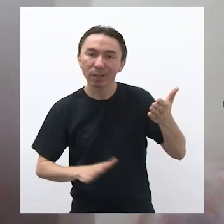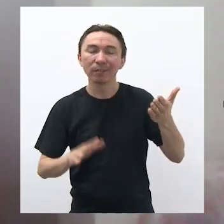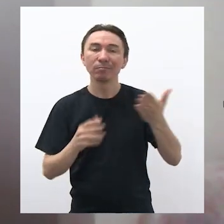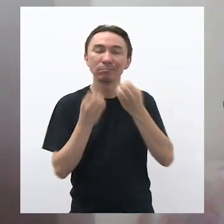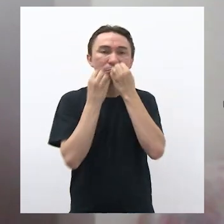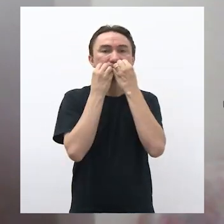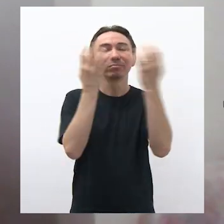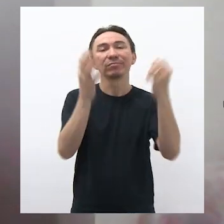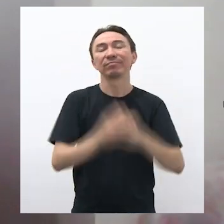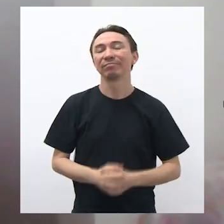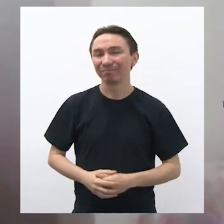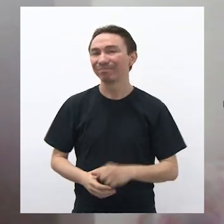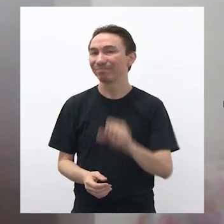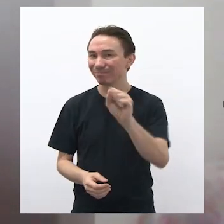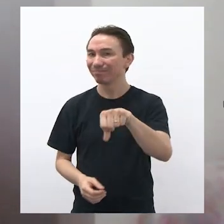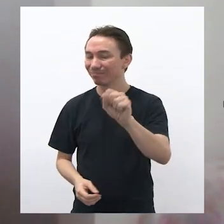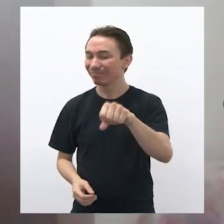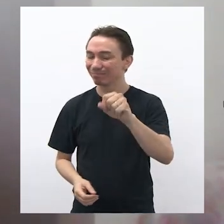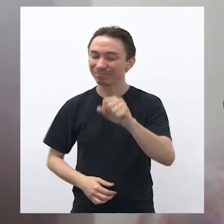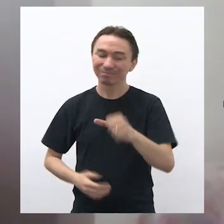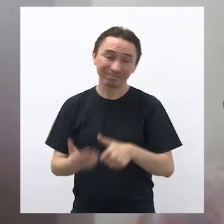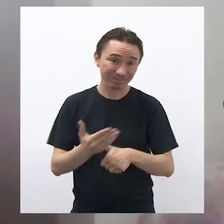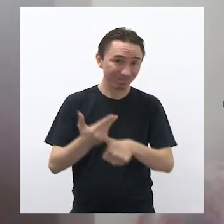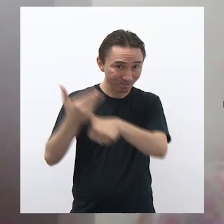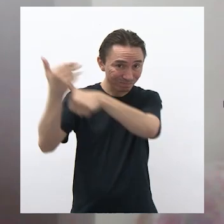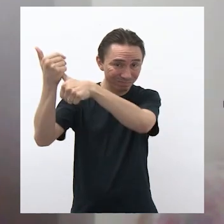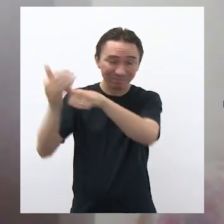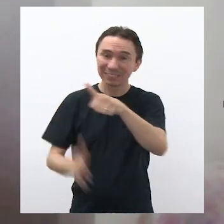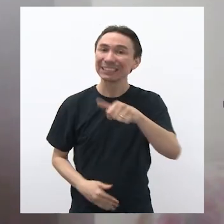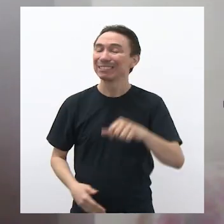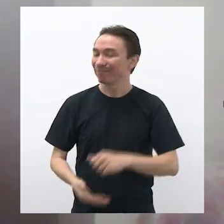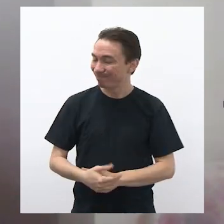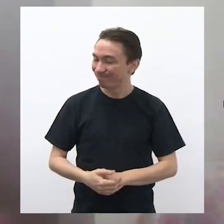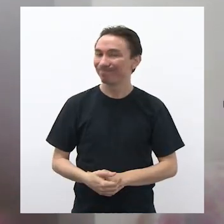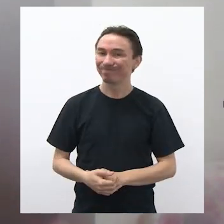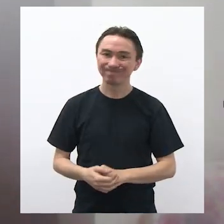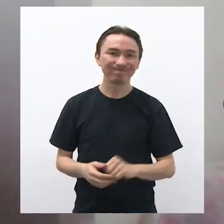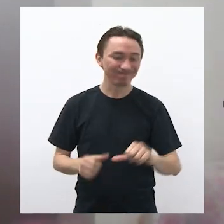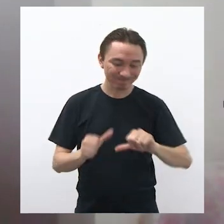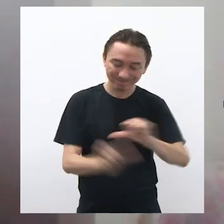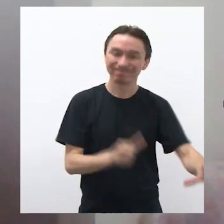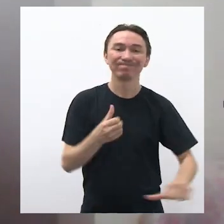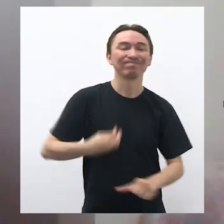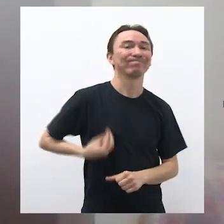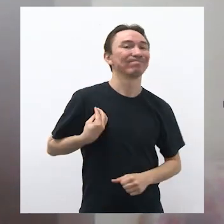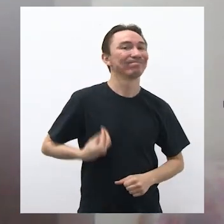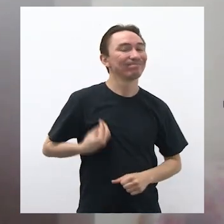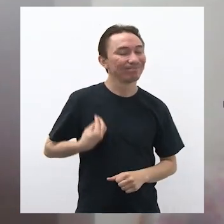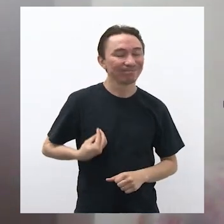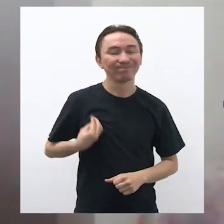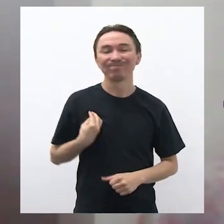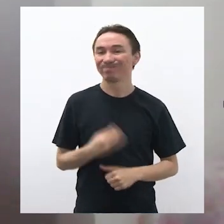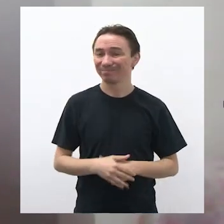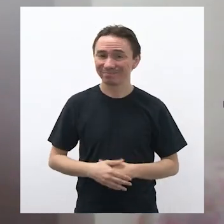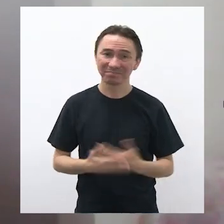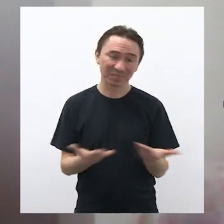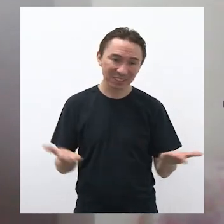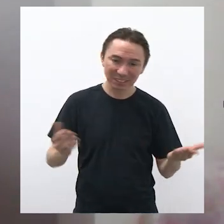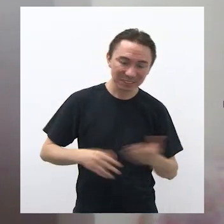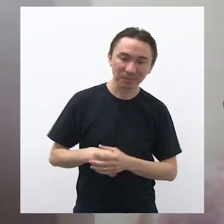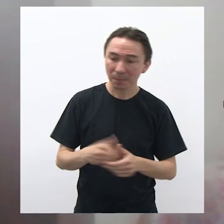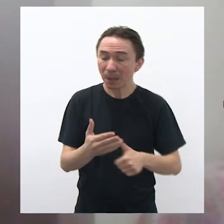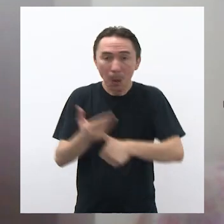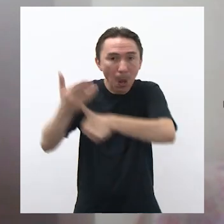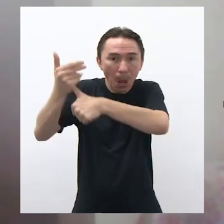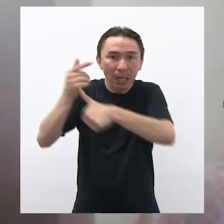na nossa vida, as mudanças que essa tecnologia trouxe para as nossas vidas, ela é, né, assim, não tem como a gente dimensionar.